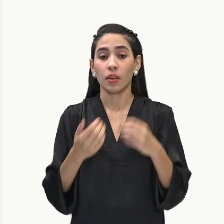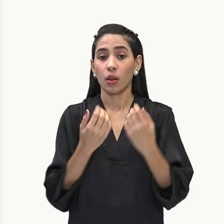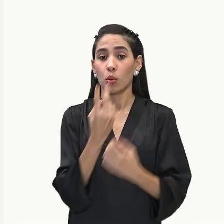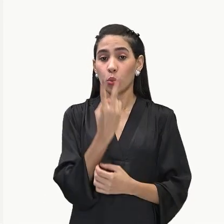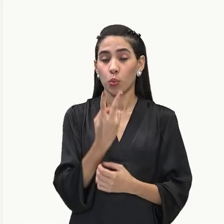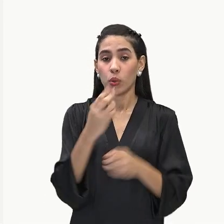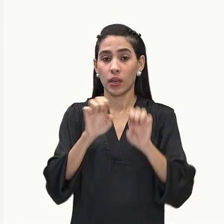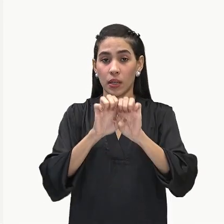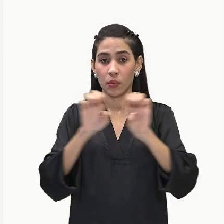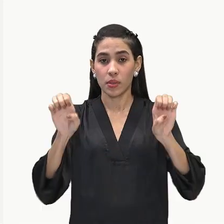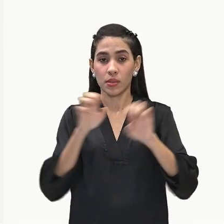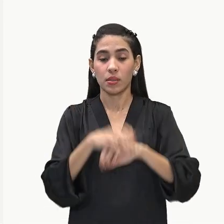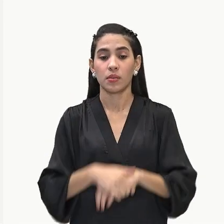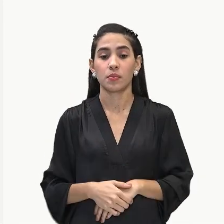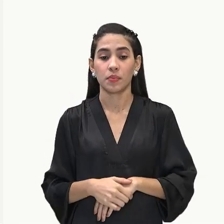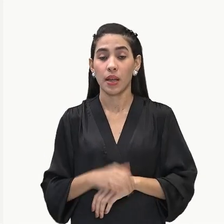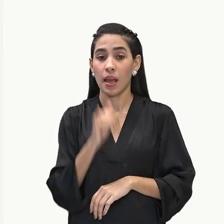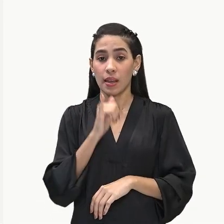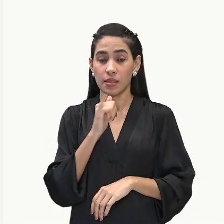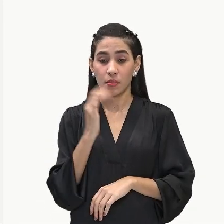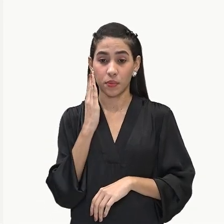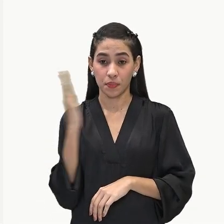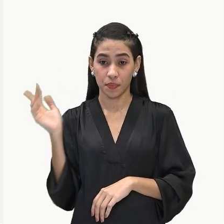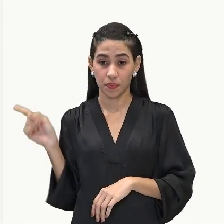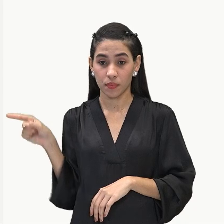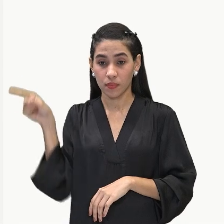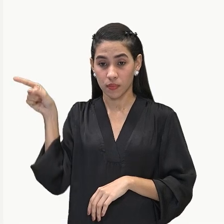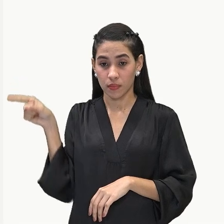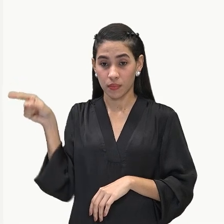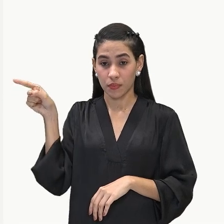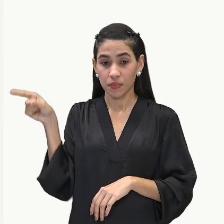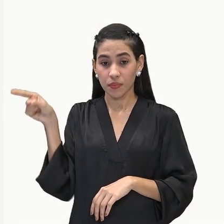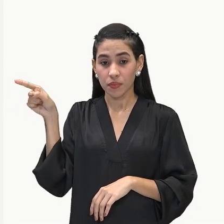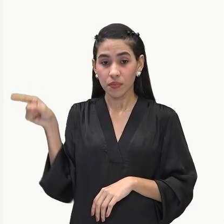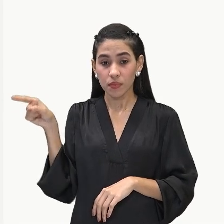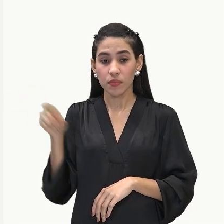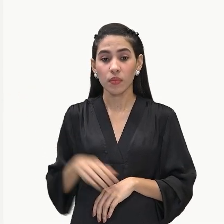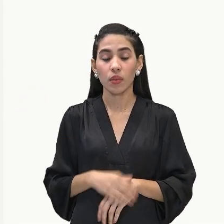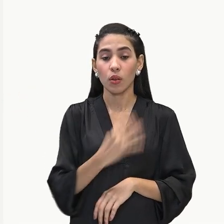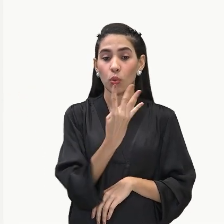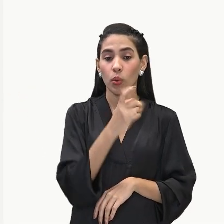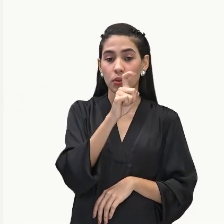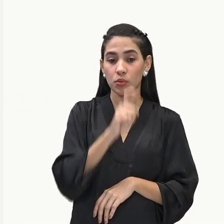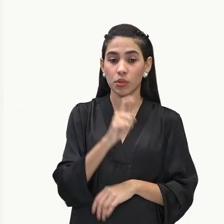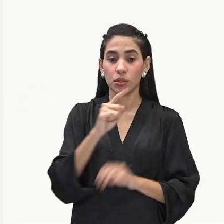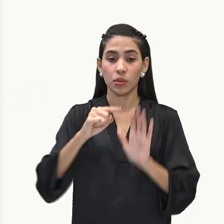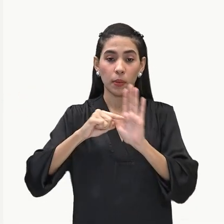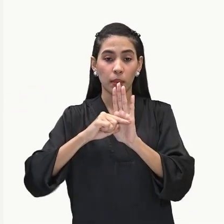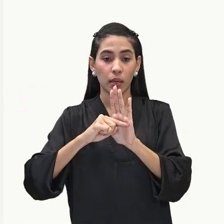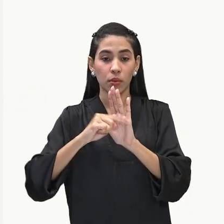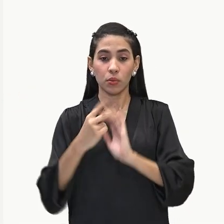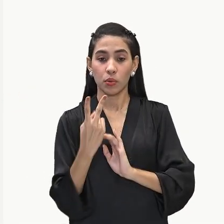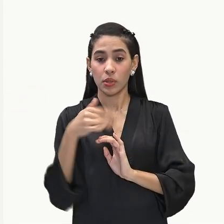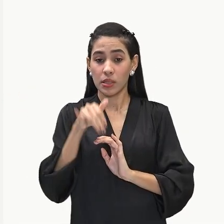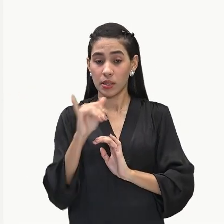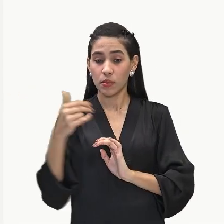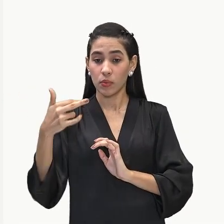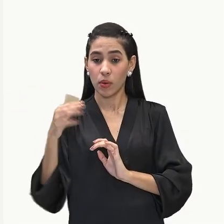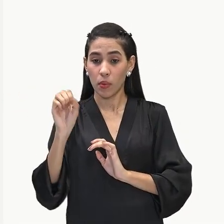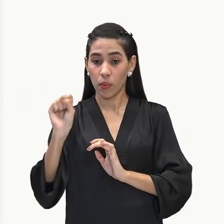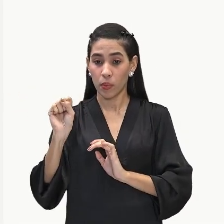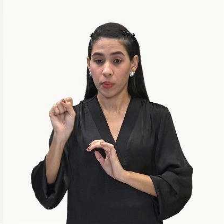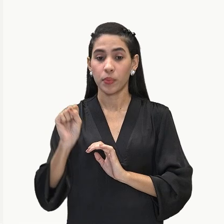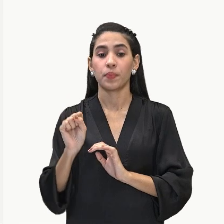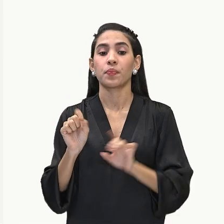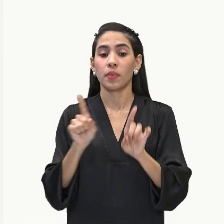equações, e vou colocar essas duas equações aqui como exemplo. E como